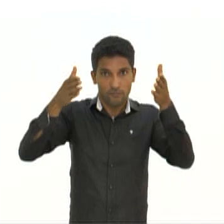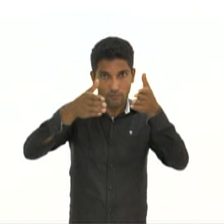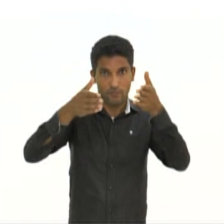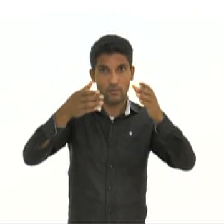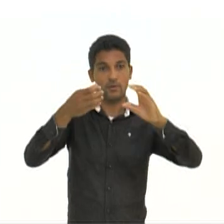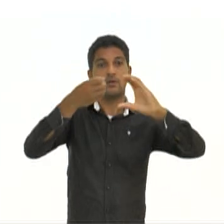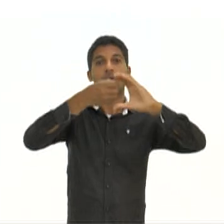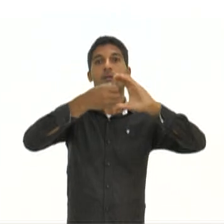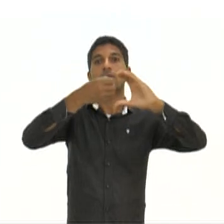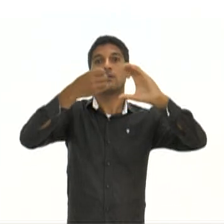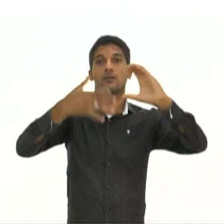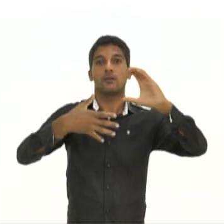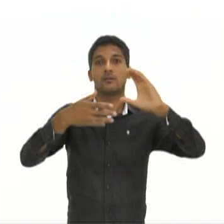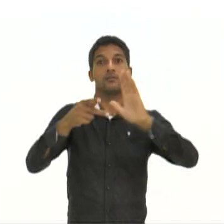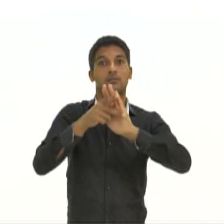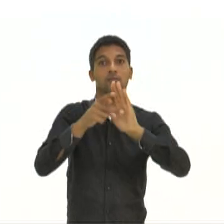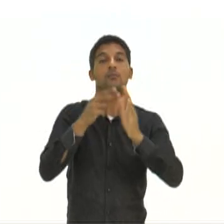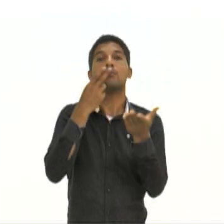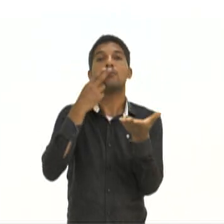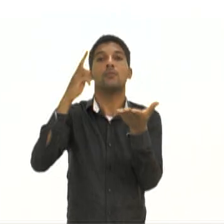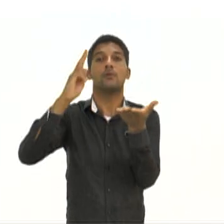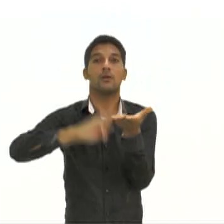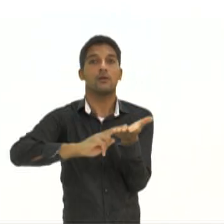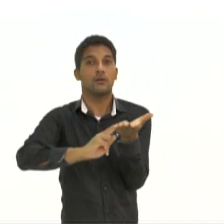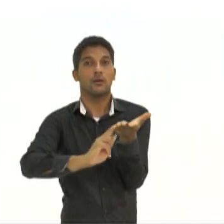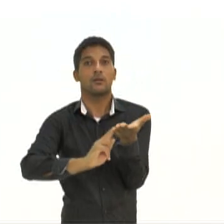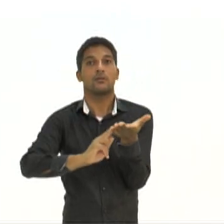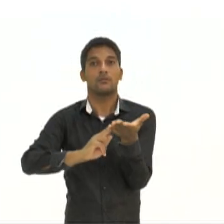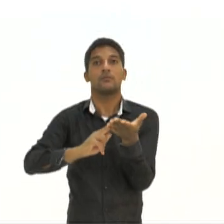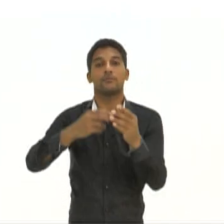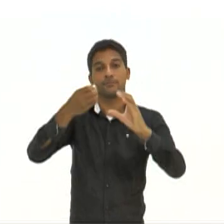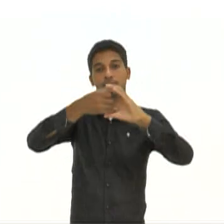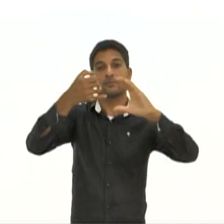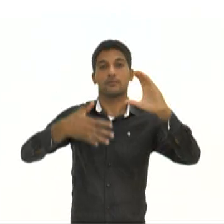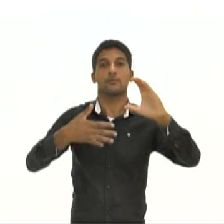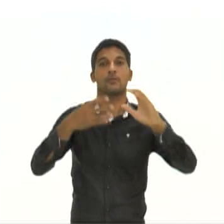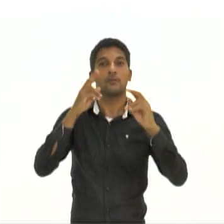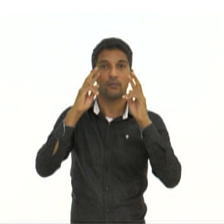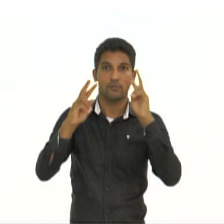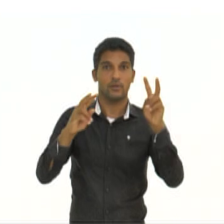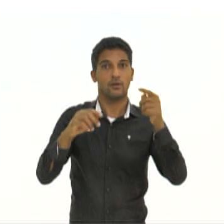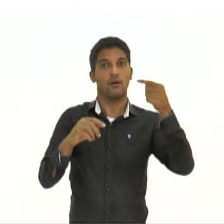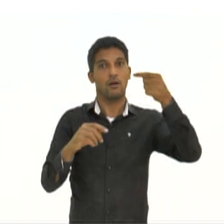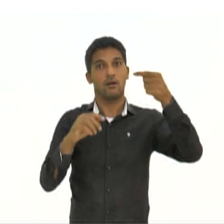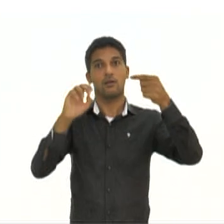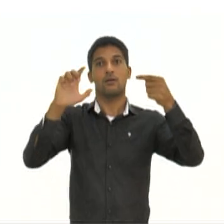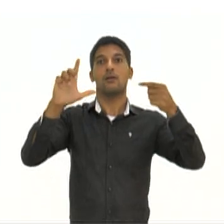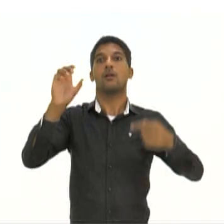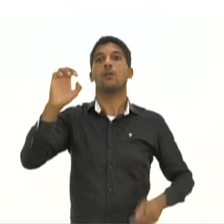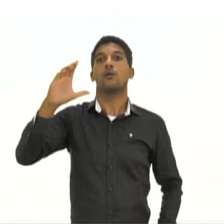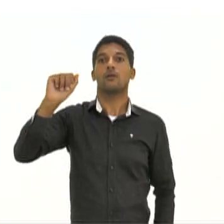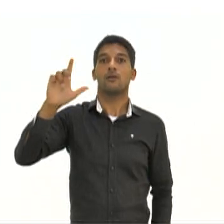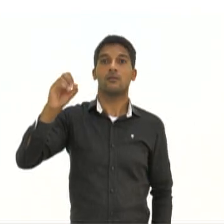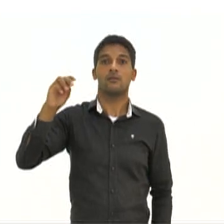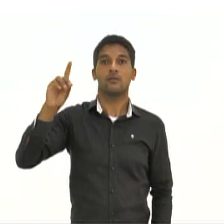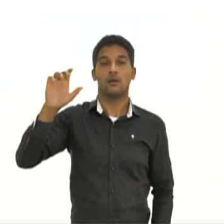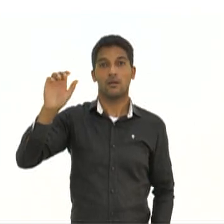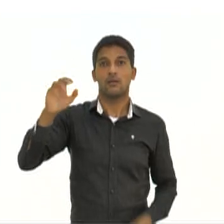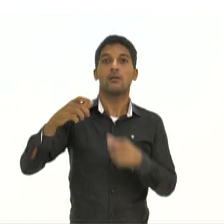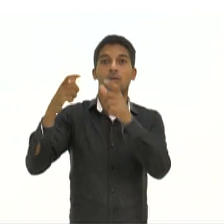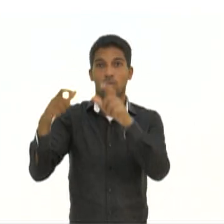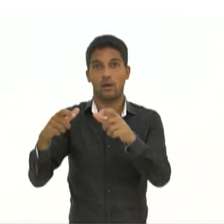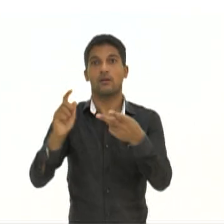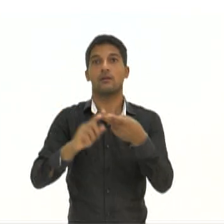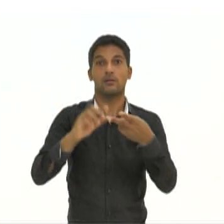das cartas. Né? Então, o que uma carta tem que ter? Observem ali na primeira linha, localidade, né? Dia de